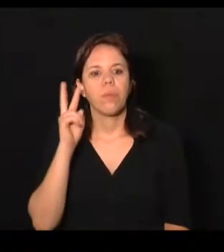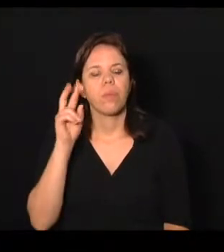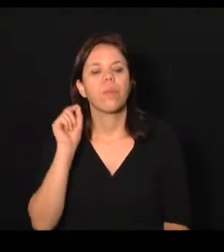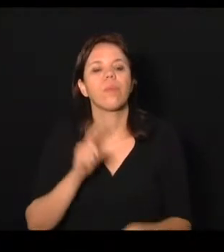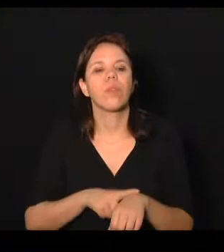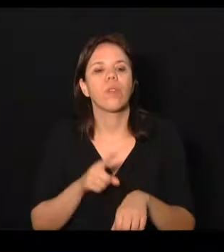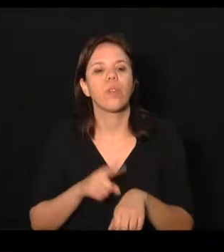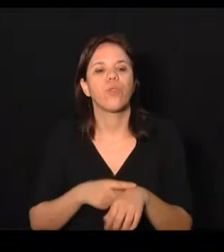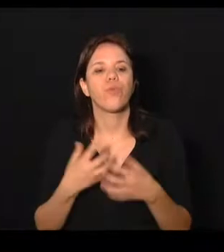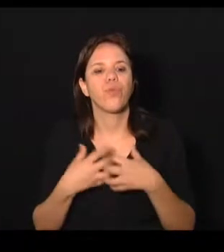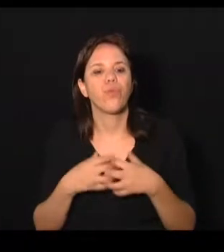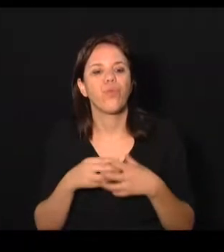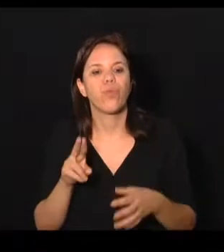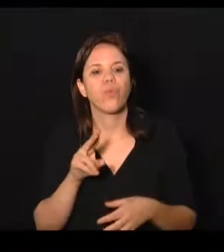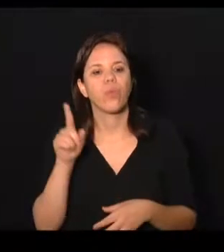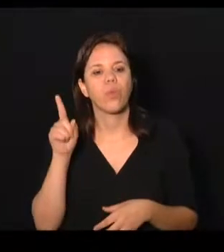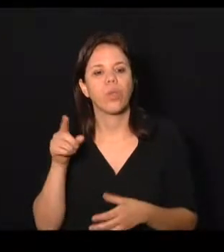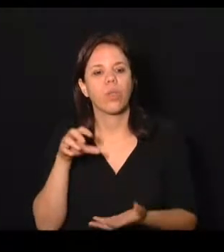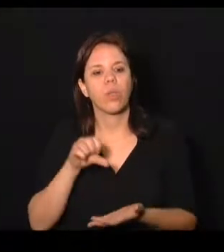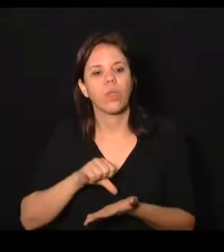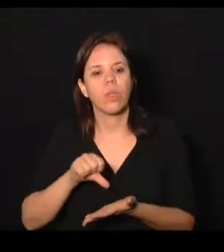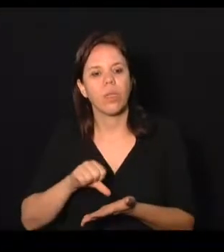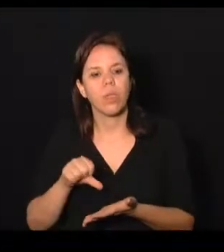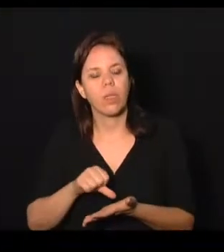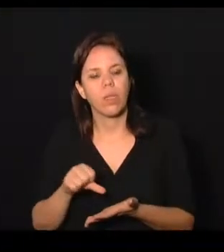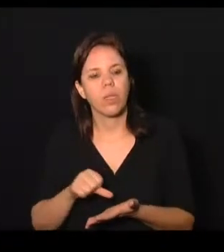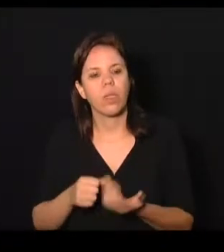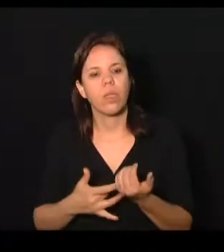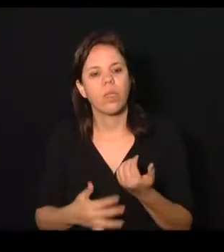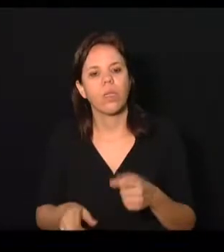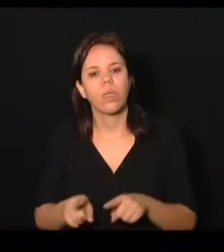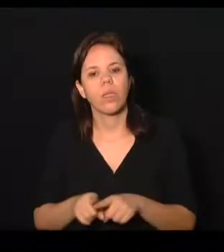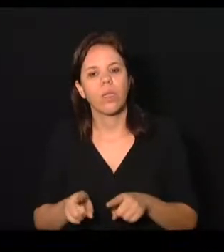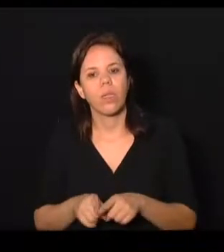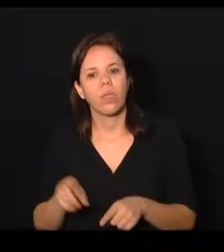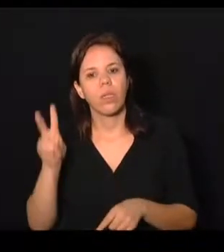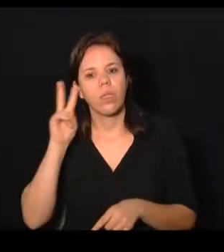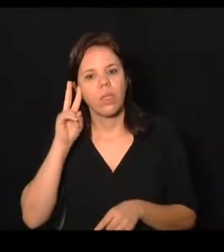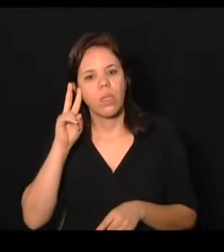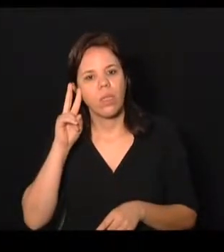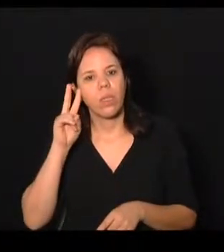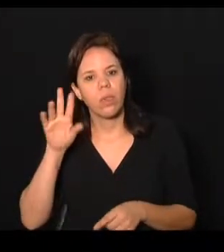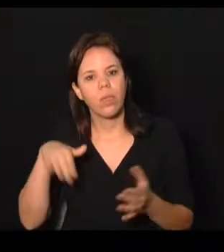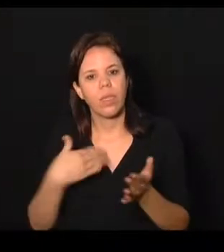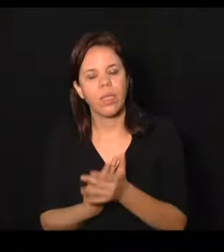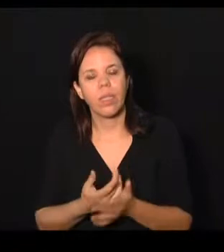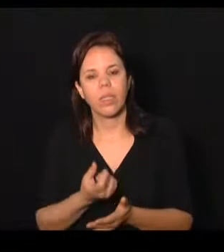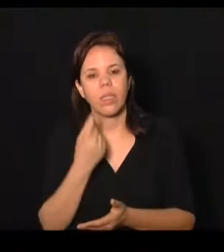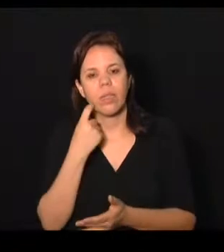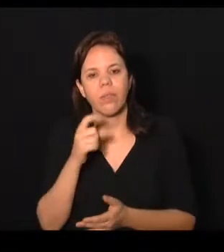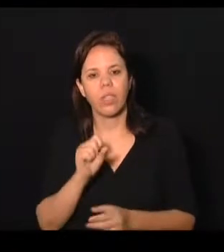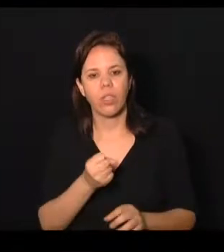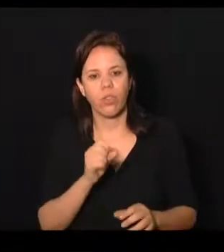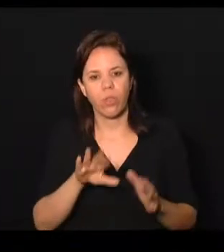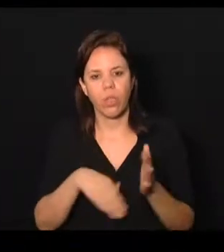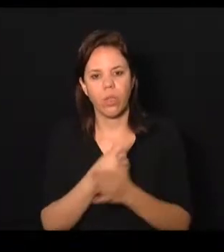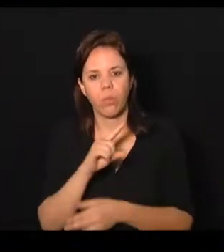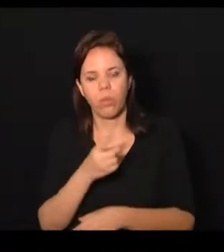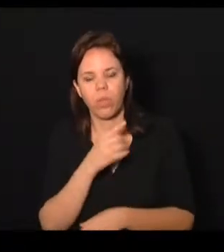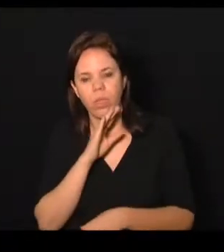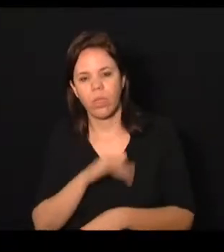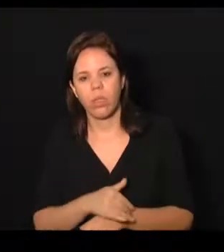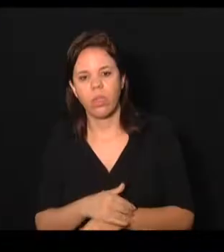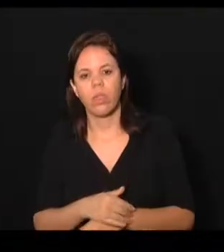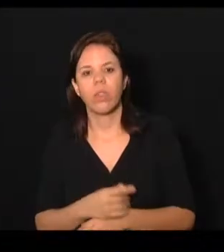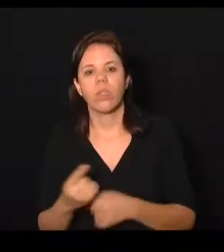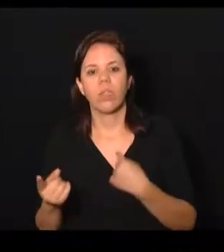horário de funcionamento do Centro de Hematologia e Hemoterapia, segunda-feira a sexta-feira, das 8 às 13 horas. Fica na Avenida Júlio